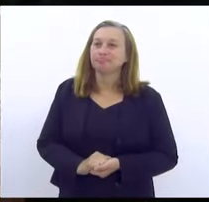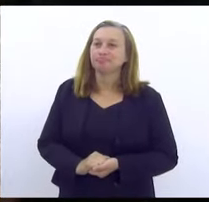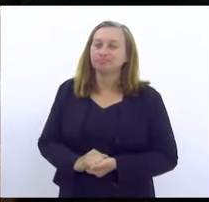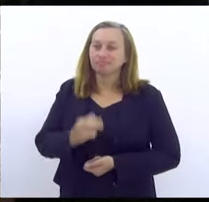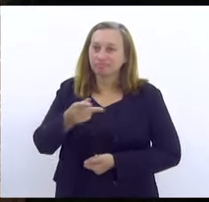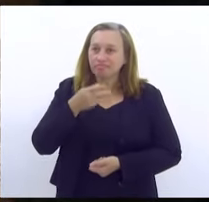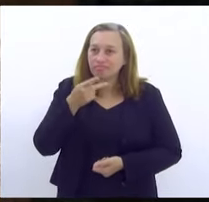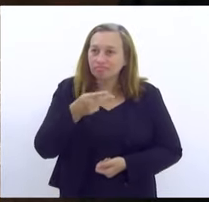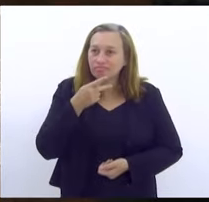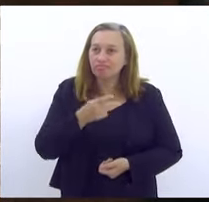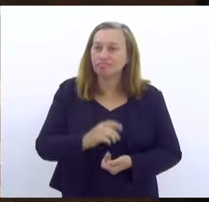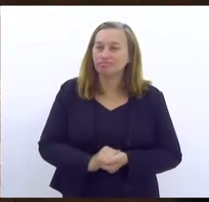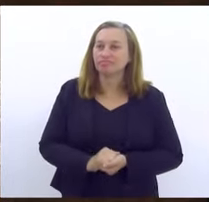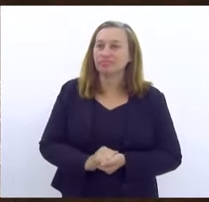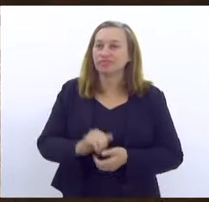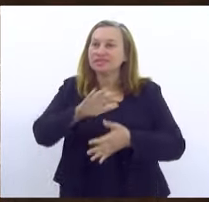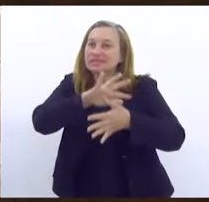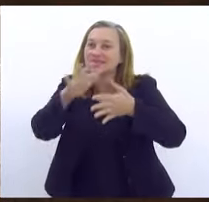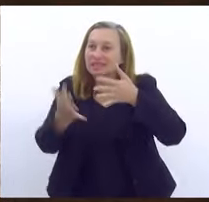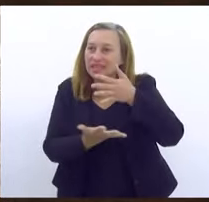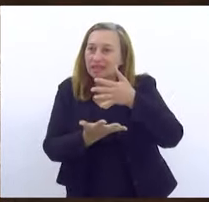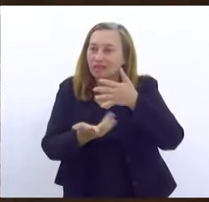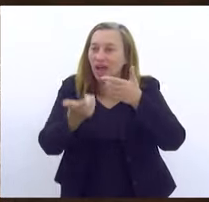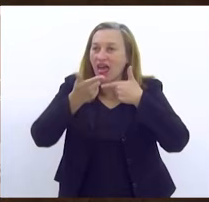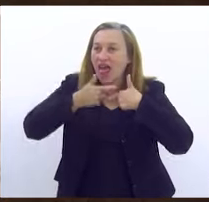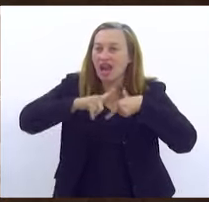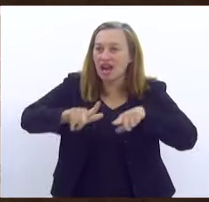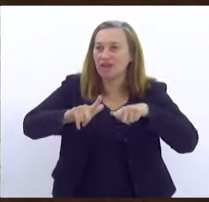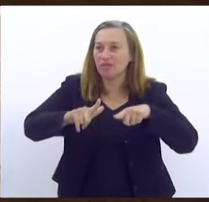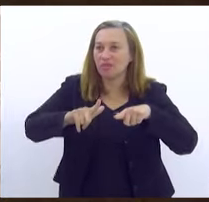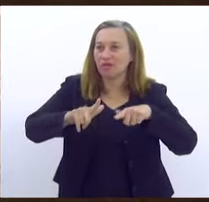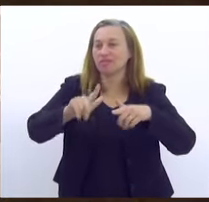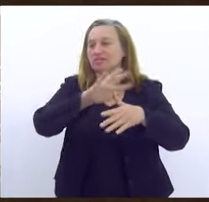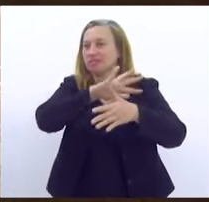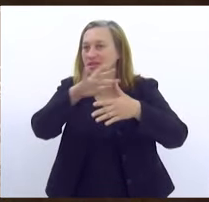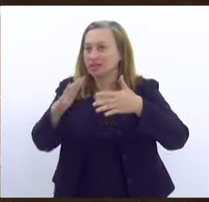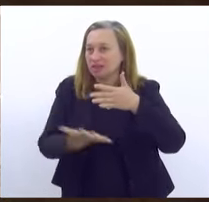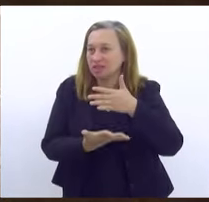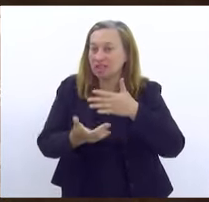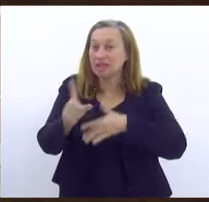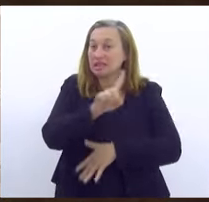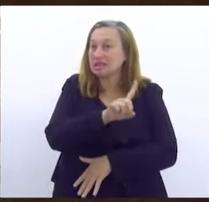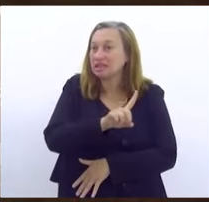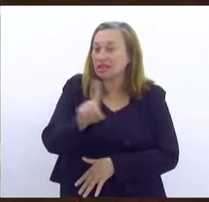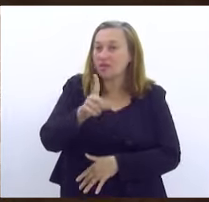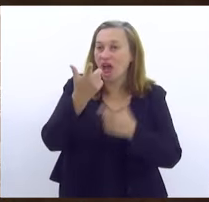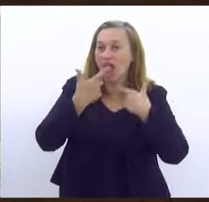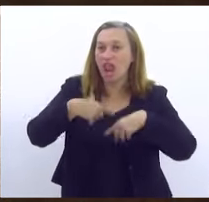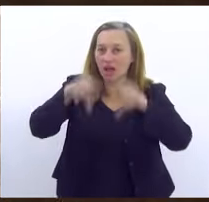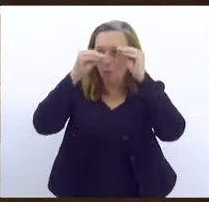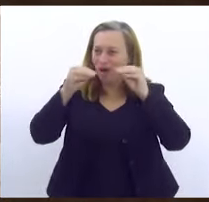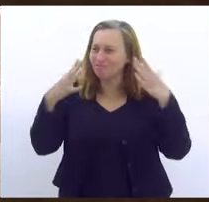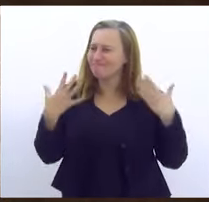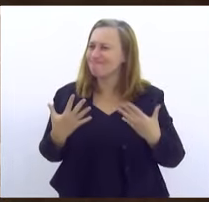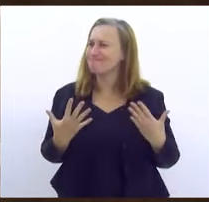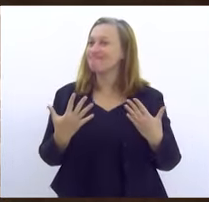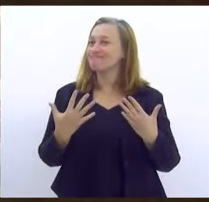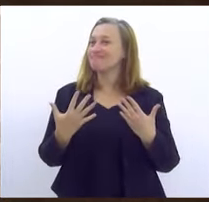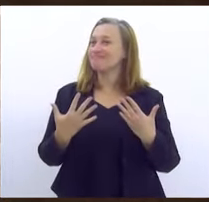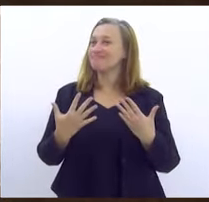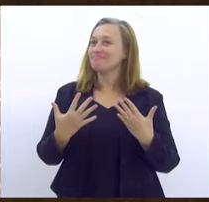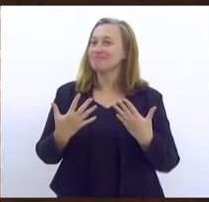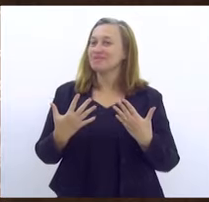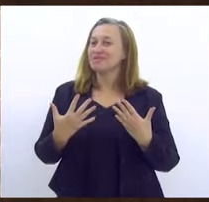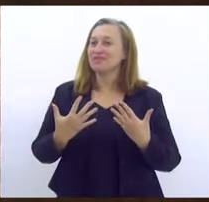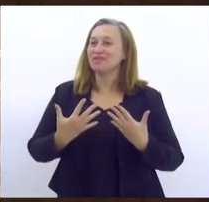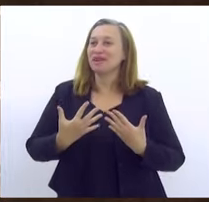que Libras é língua brasileira de sinais e não linguagem. Então, essa foi uma das emendas que fizemos a proposta,